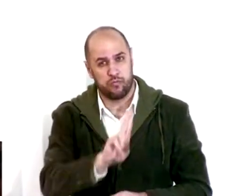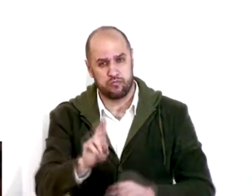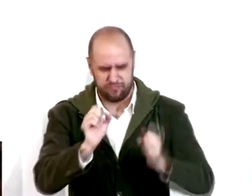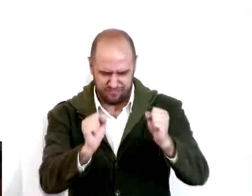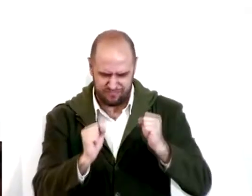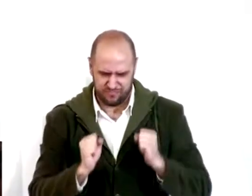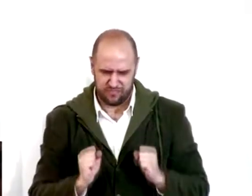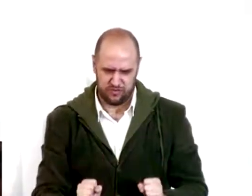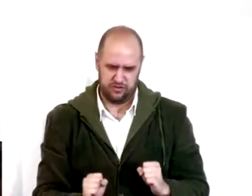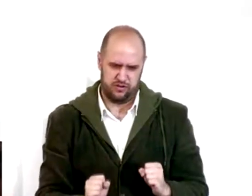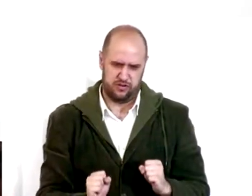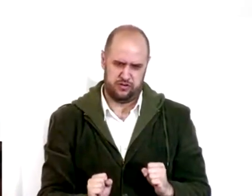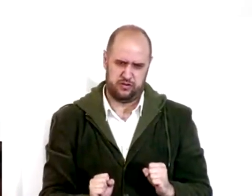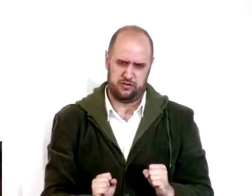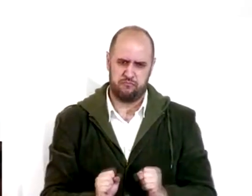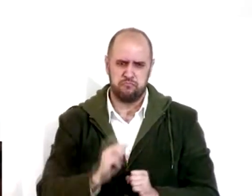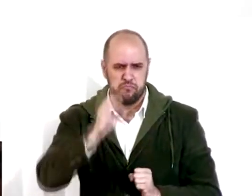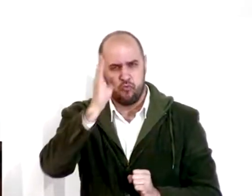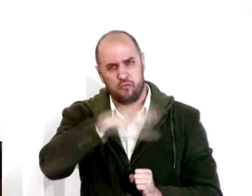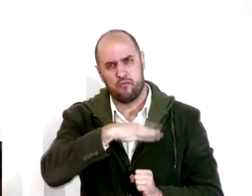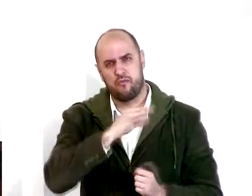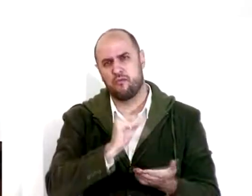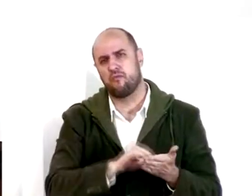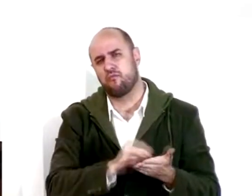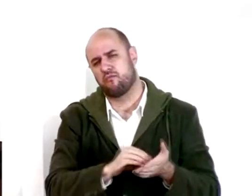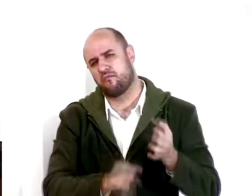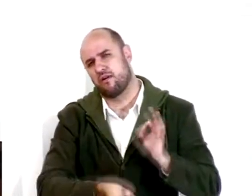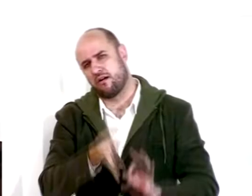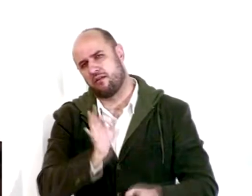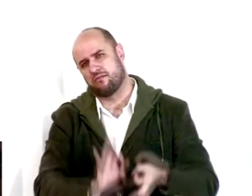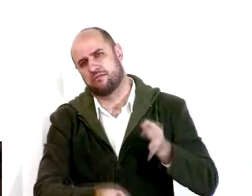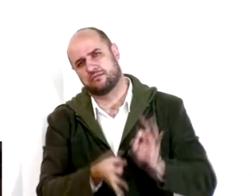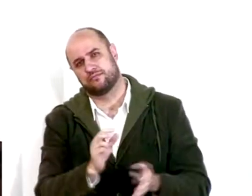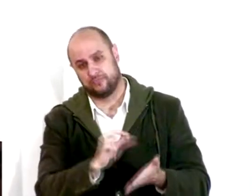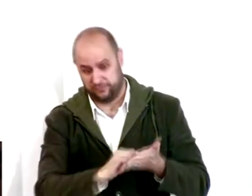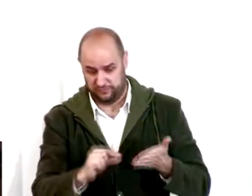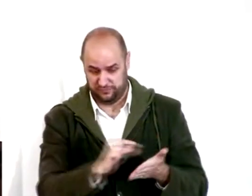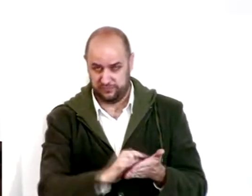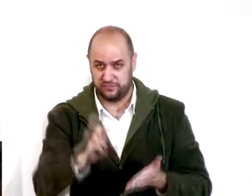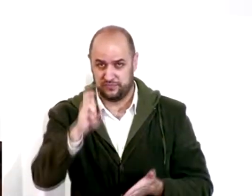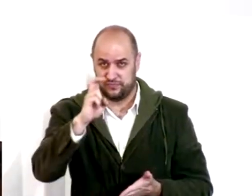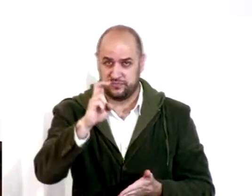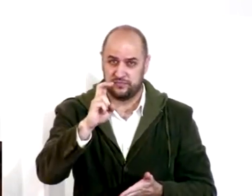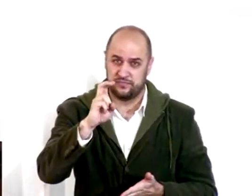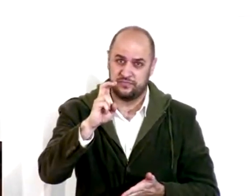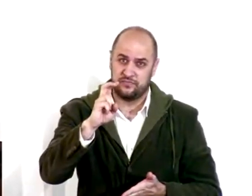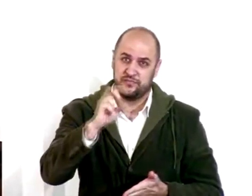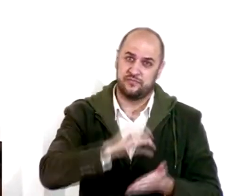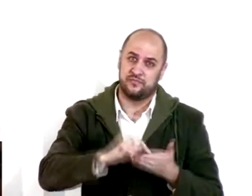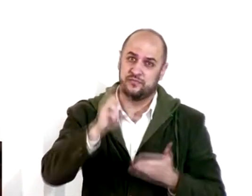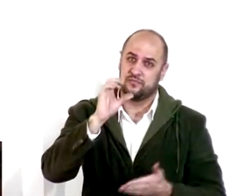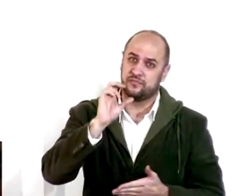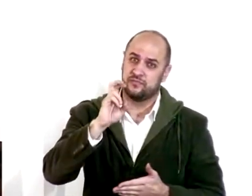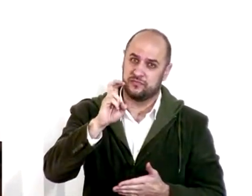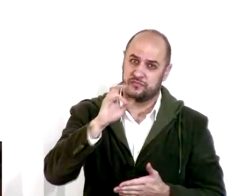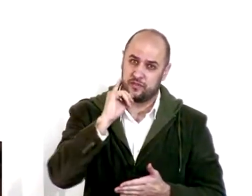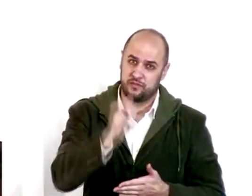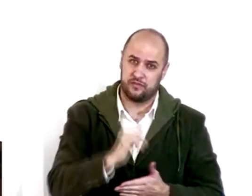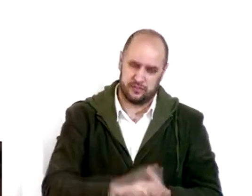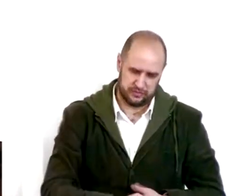para fins ímpios e injustos. O verso 5, parte A, nos diz: eles nada sabem,